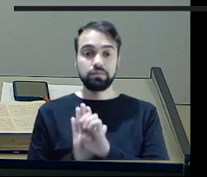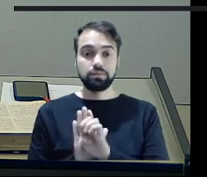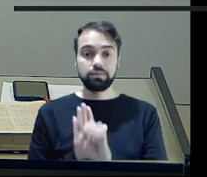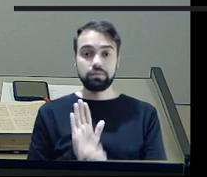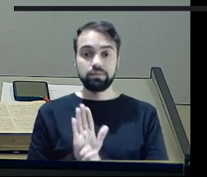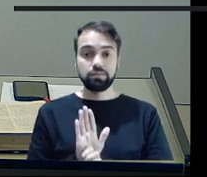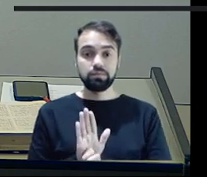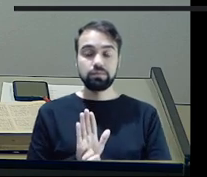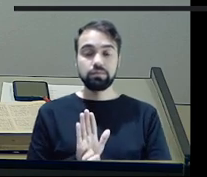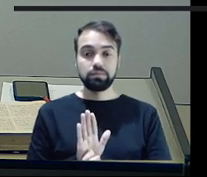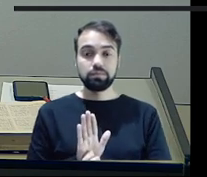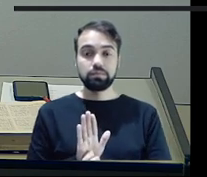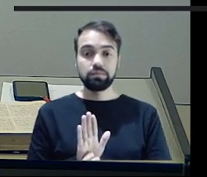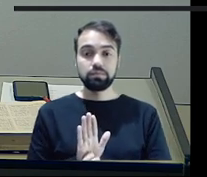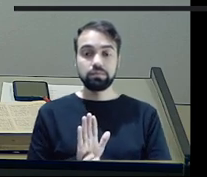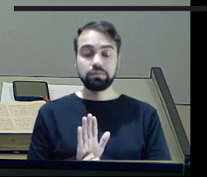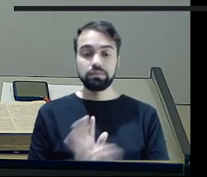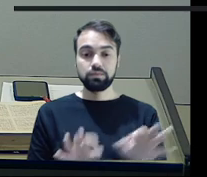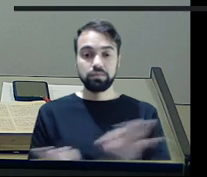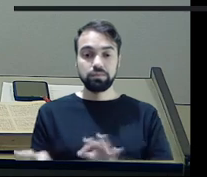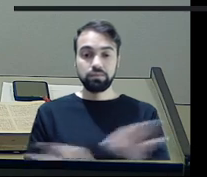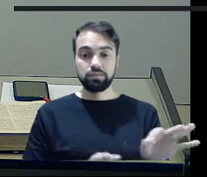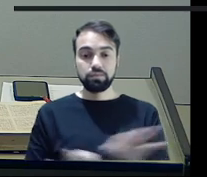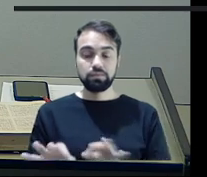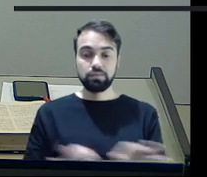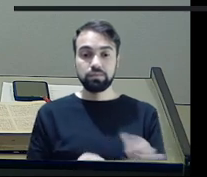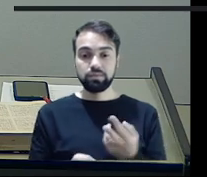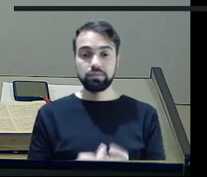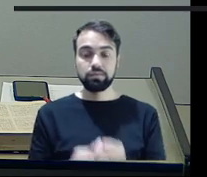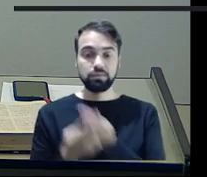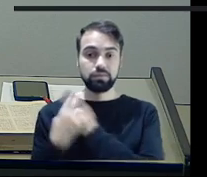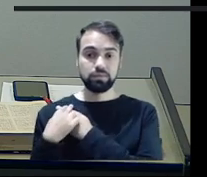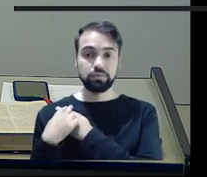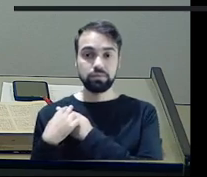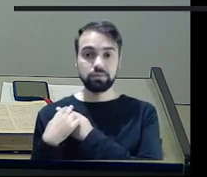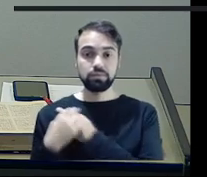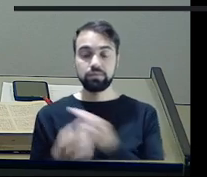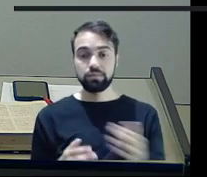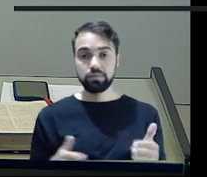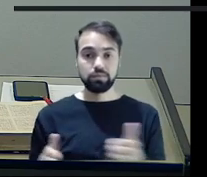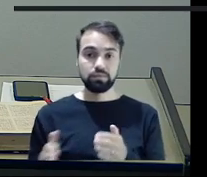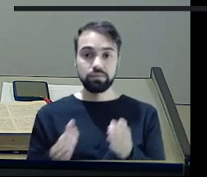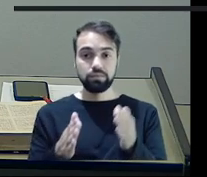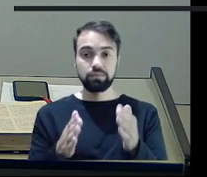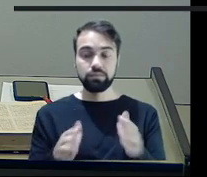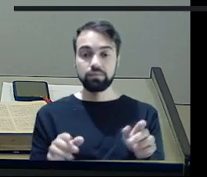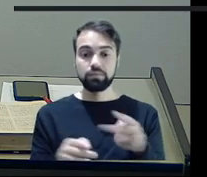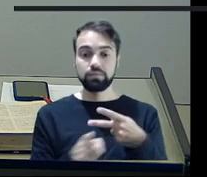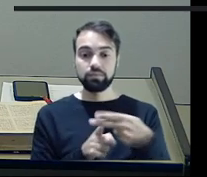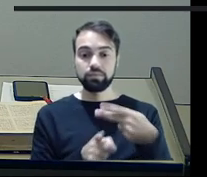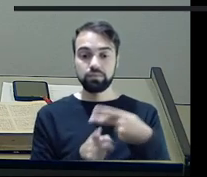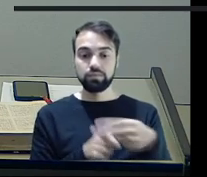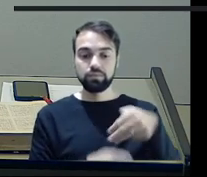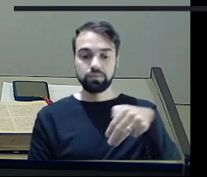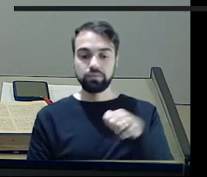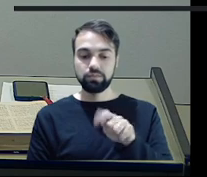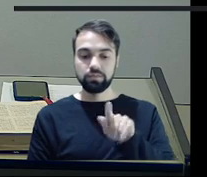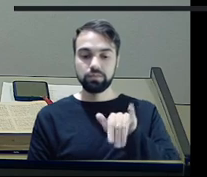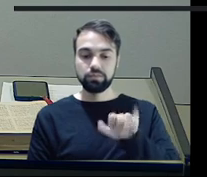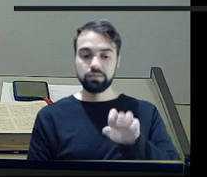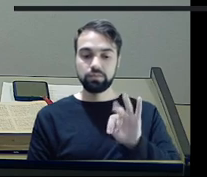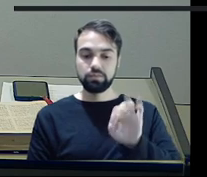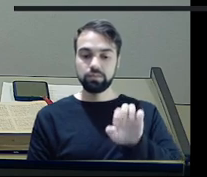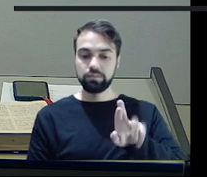estatutos e o plano de cargos, carreiras e vencimento do Magistério Público do Município de